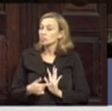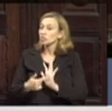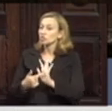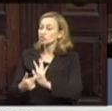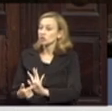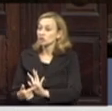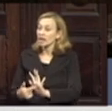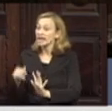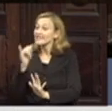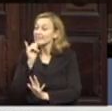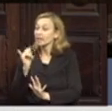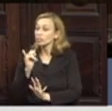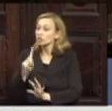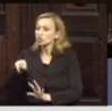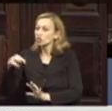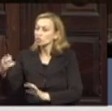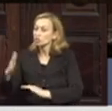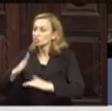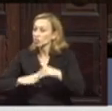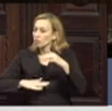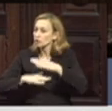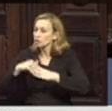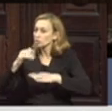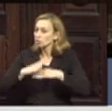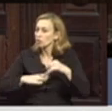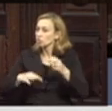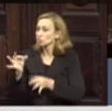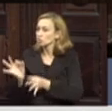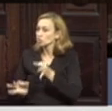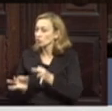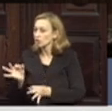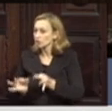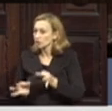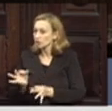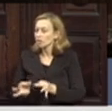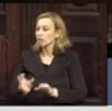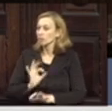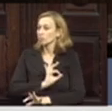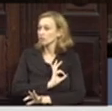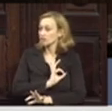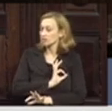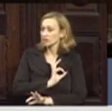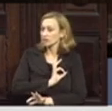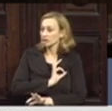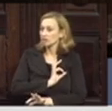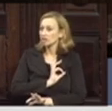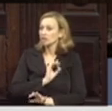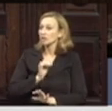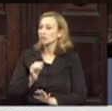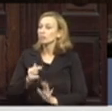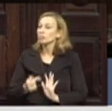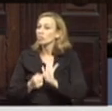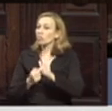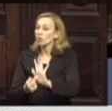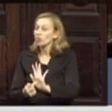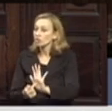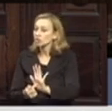de 2016, e essa emenda constitucional era muito objetiva e muito clara. O